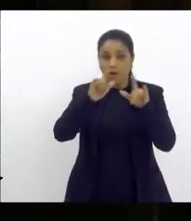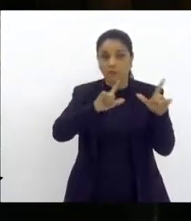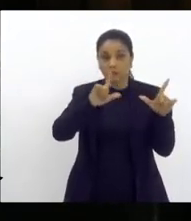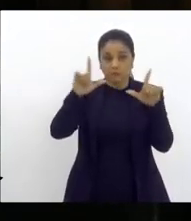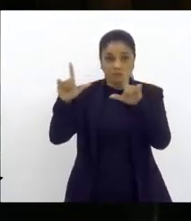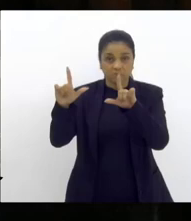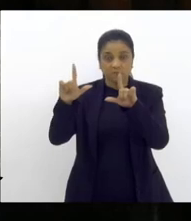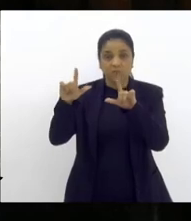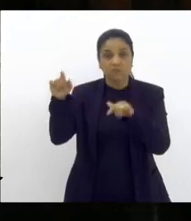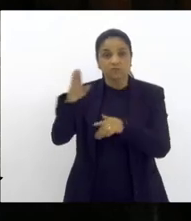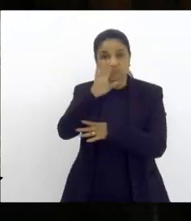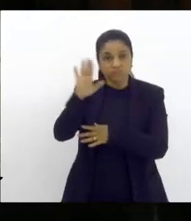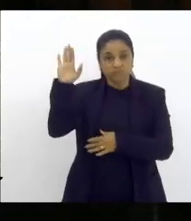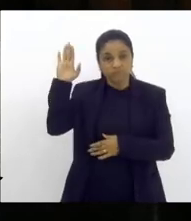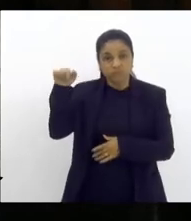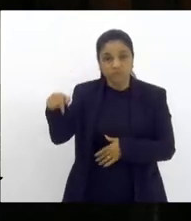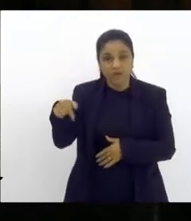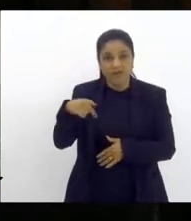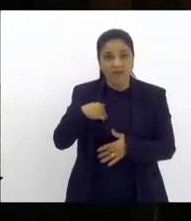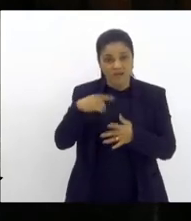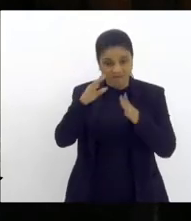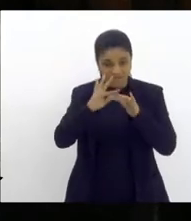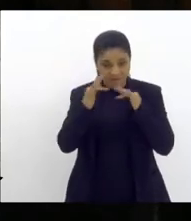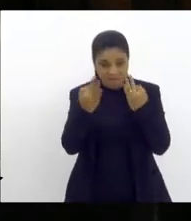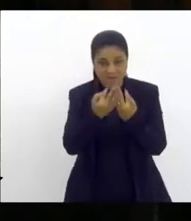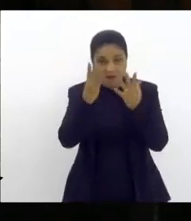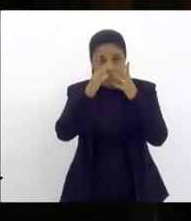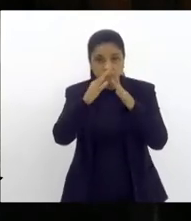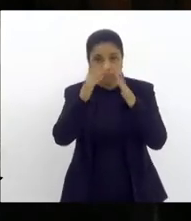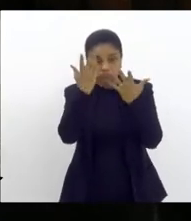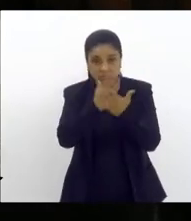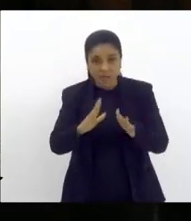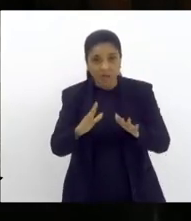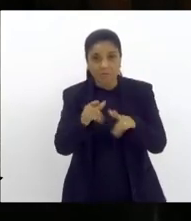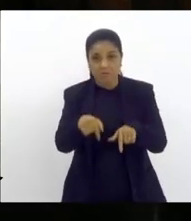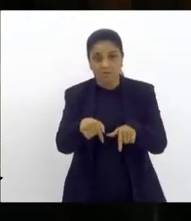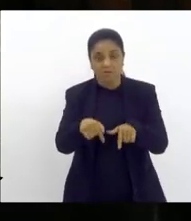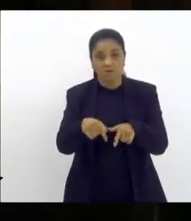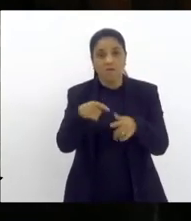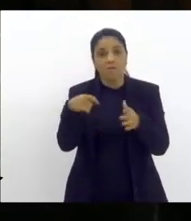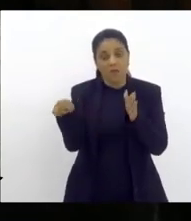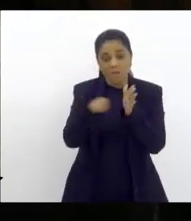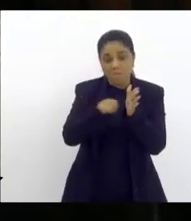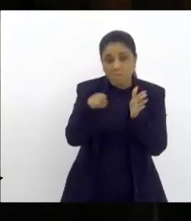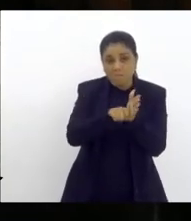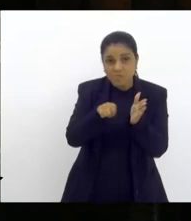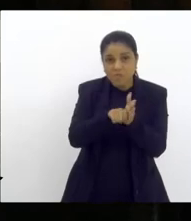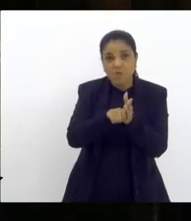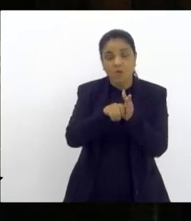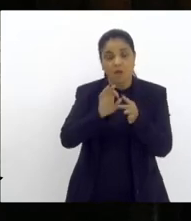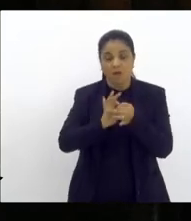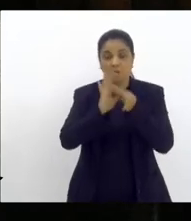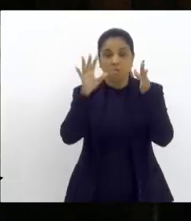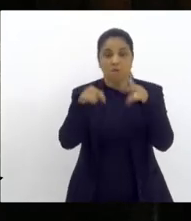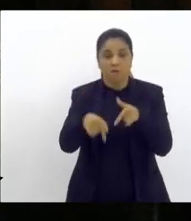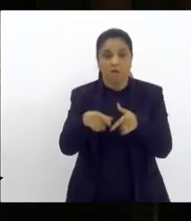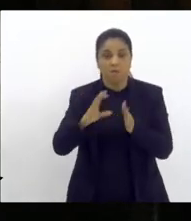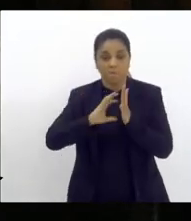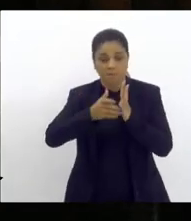dizima famílias e eles defendem abertamente portanto repito